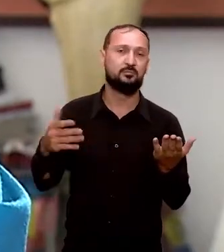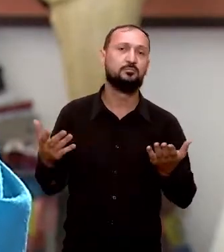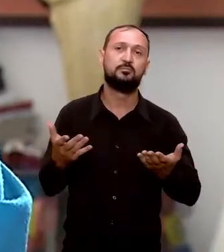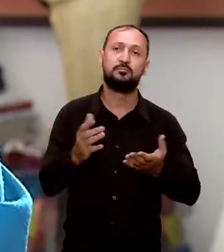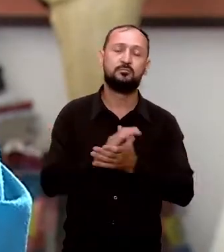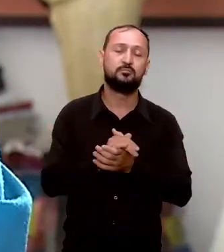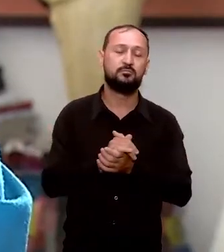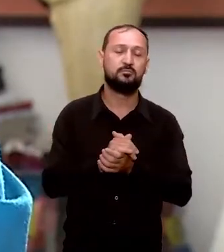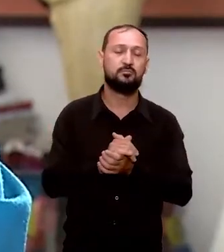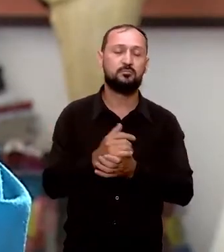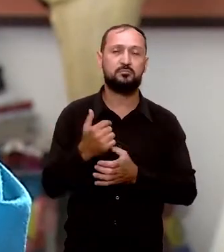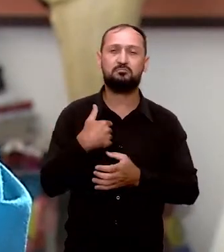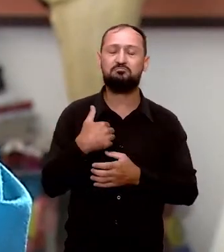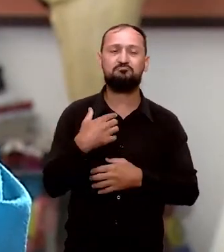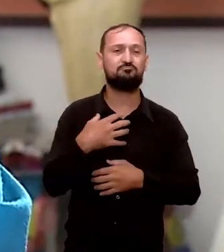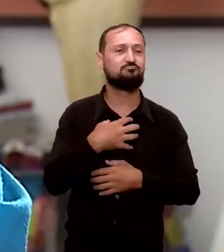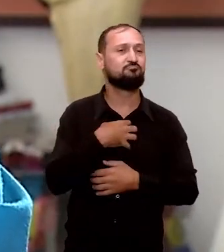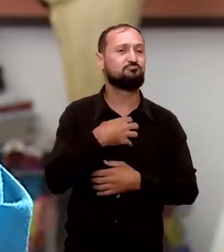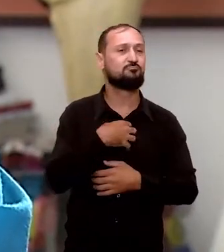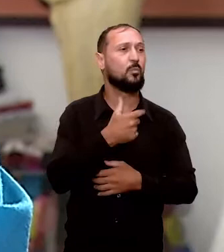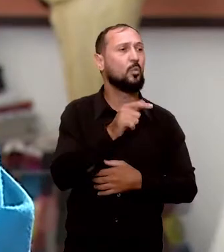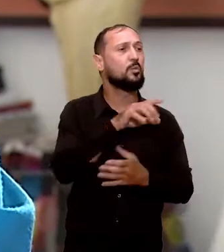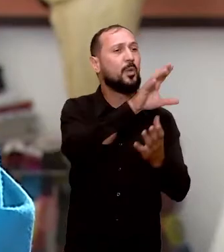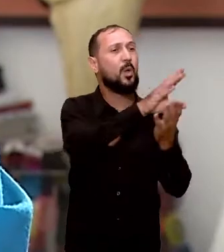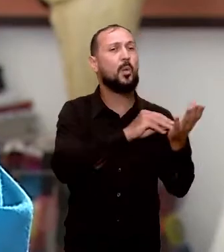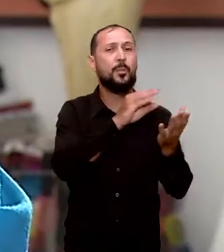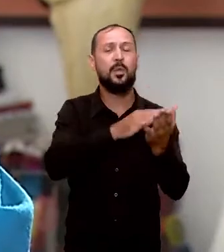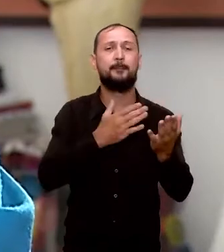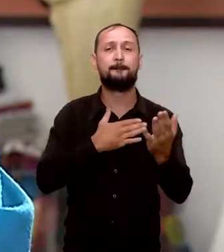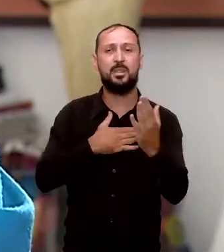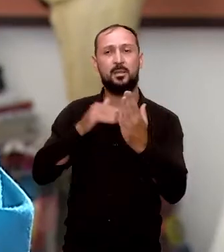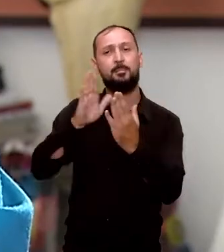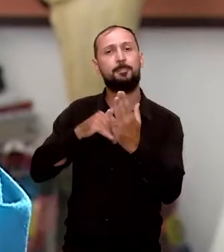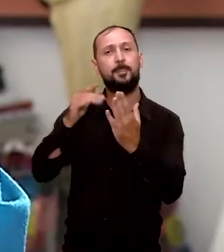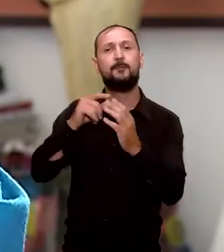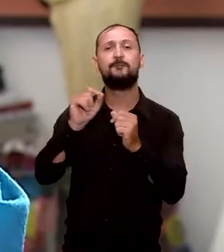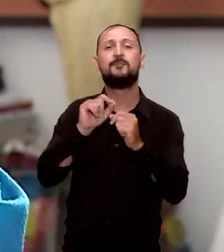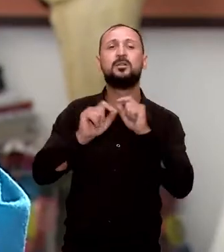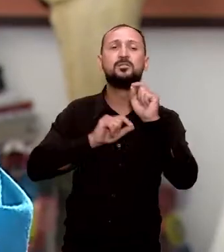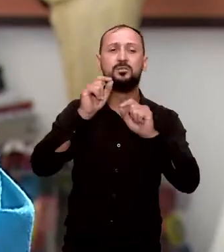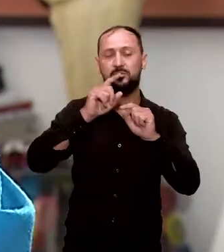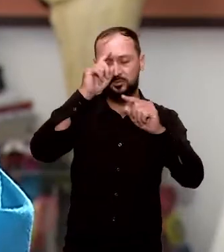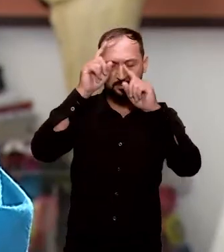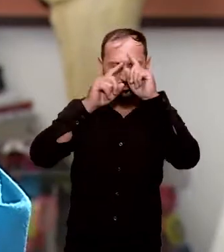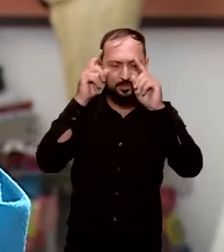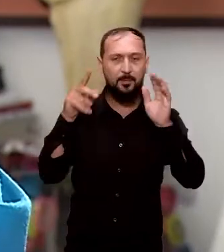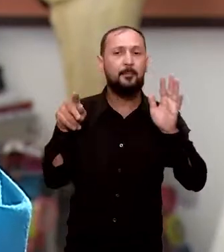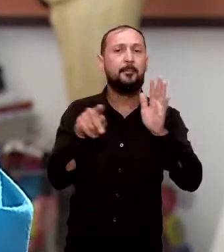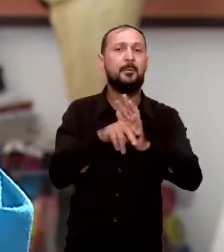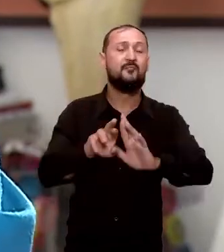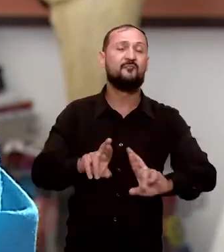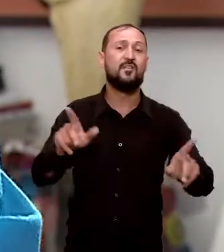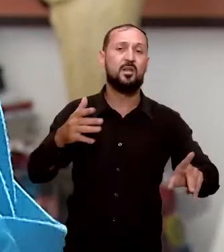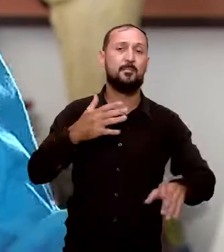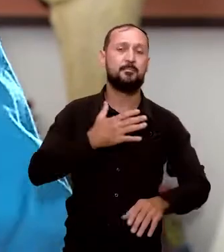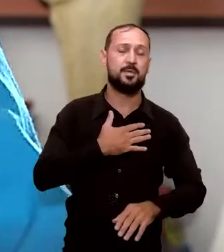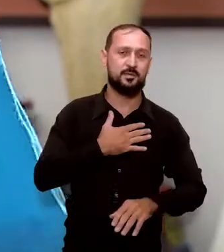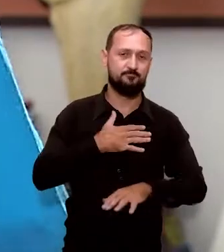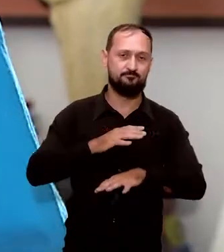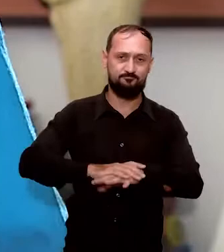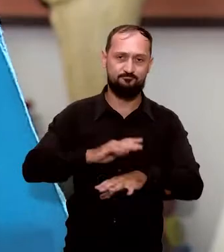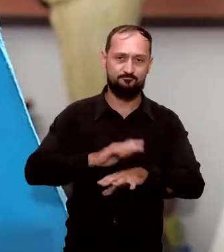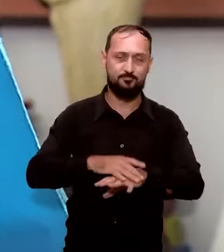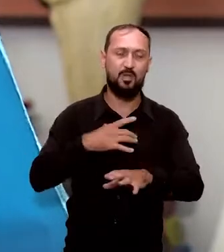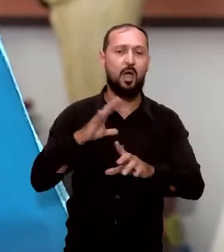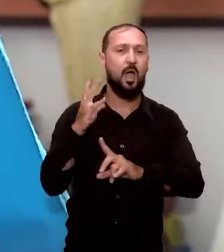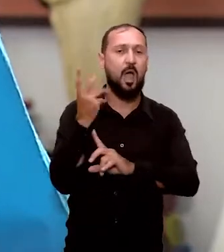né? Na verdade, eu não me inspiro em ninguém para fazer a minha pintura. Eu faço uma pintura totalmente